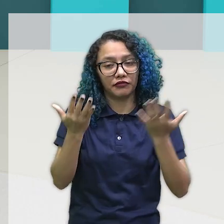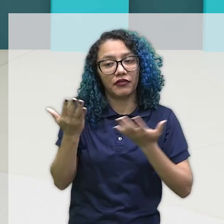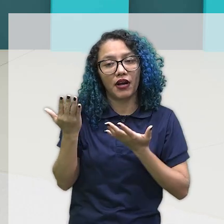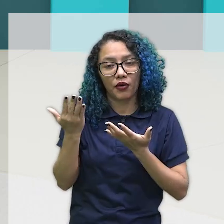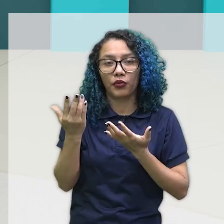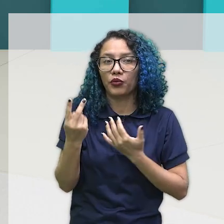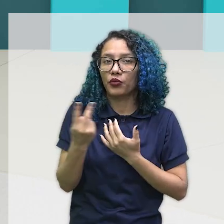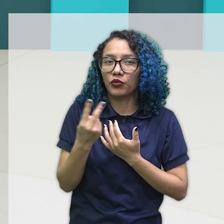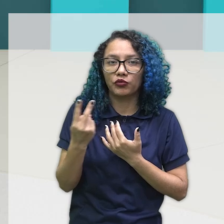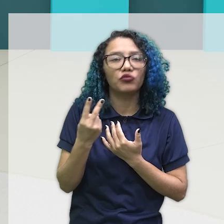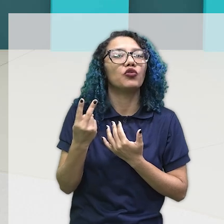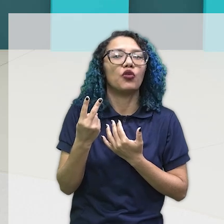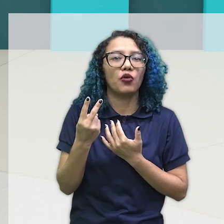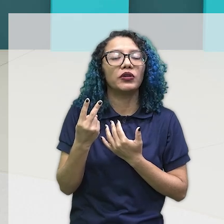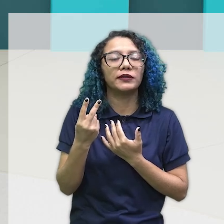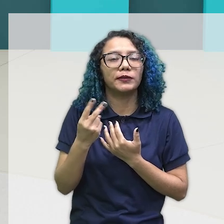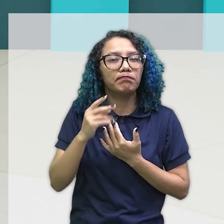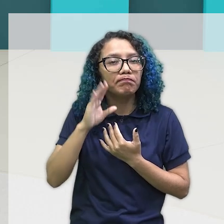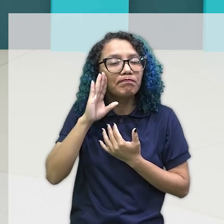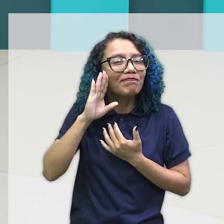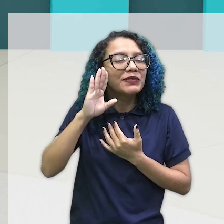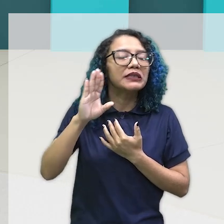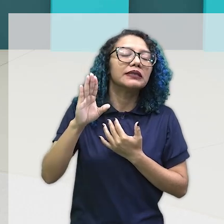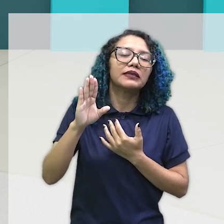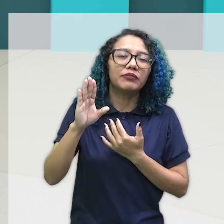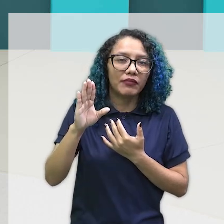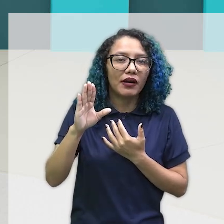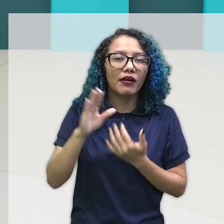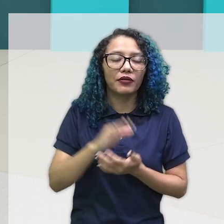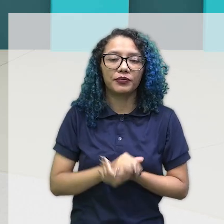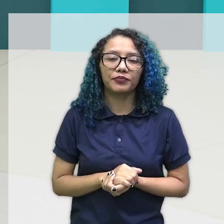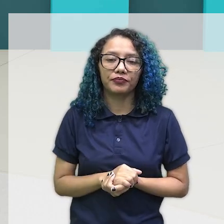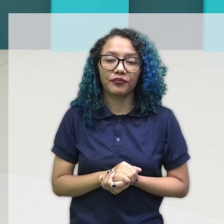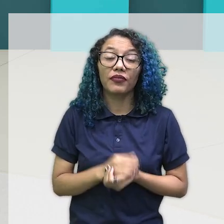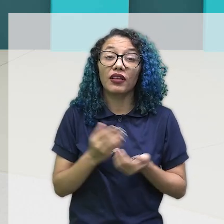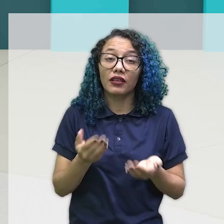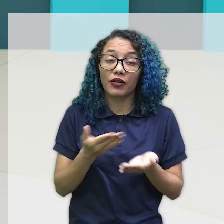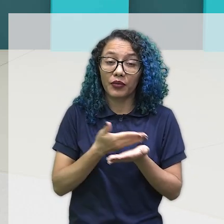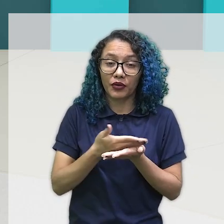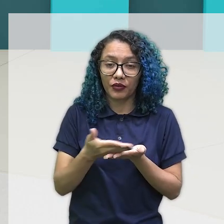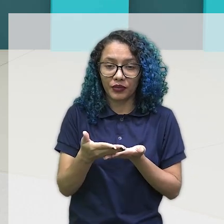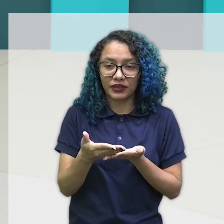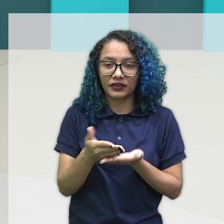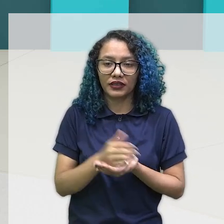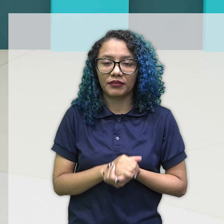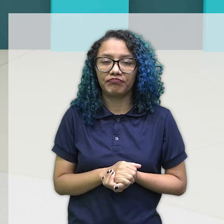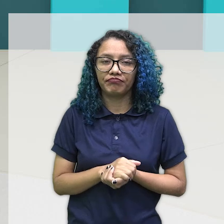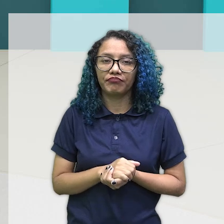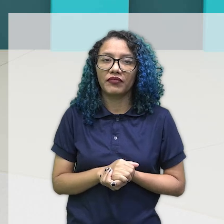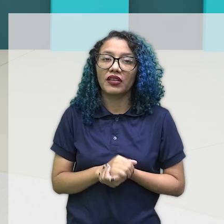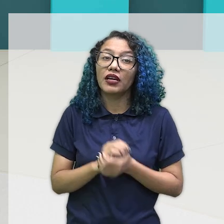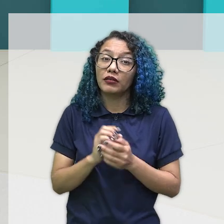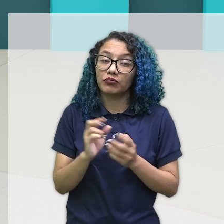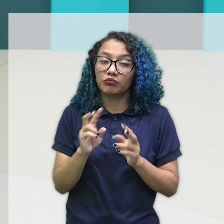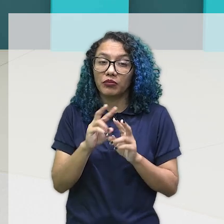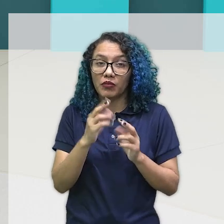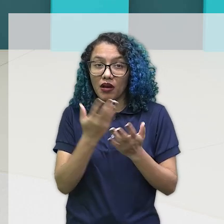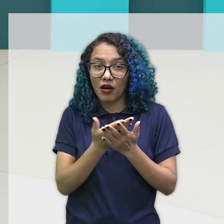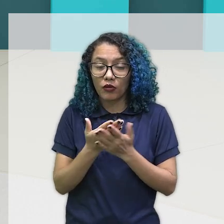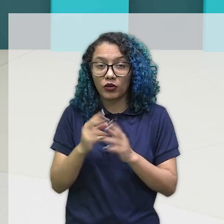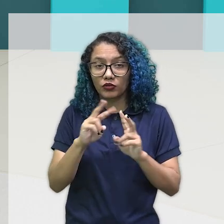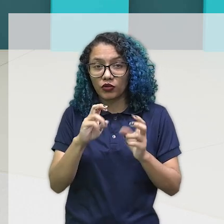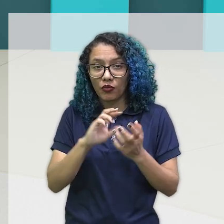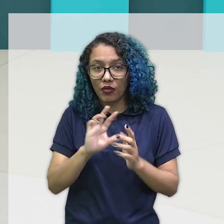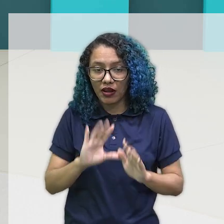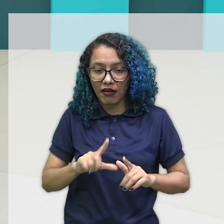principais. E para começar a nossa aula, né, sobre manifestações artísticas, nós trouxemos eles dois aqui para vocês e vamos